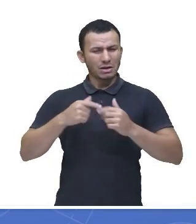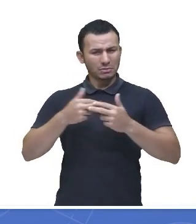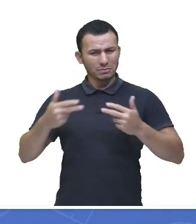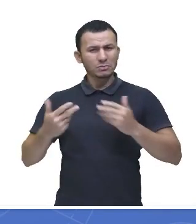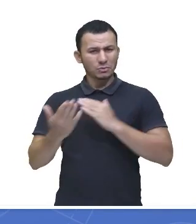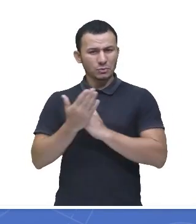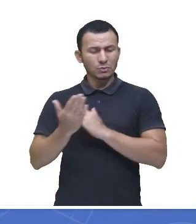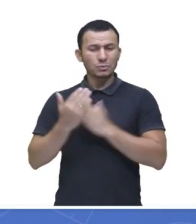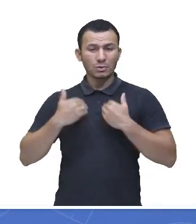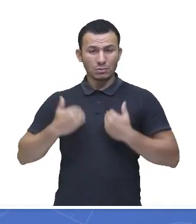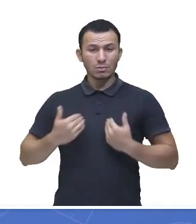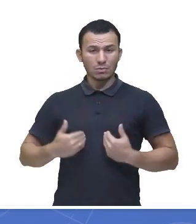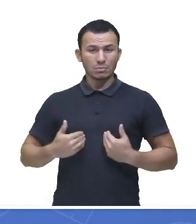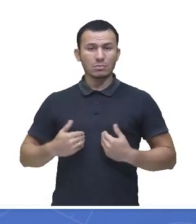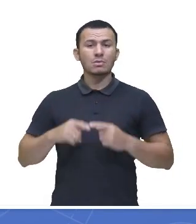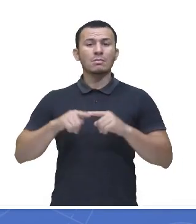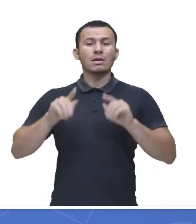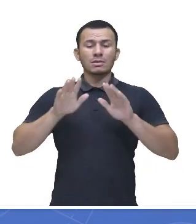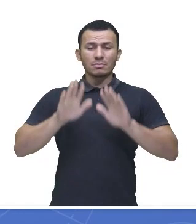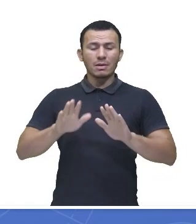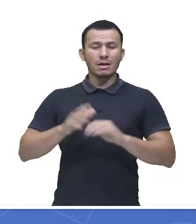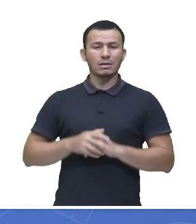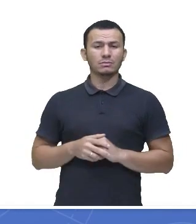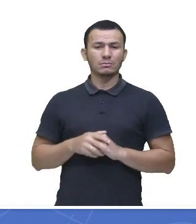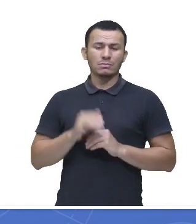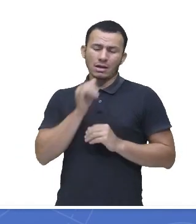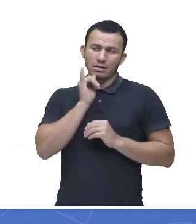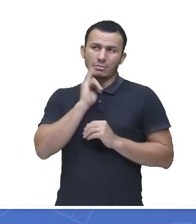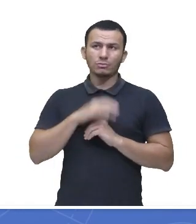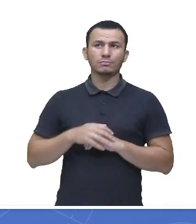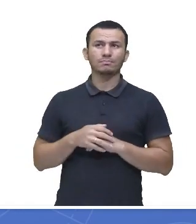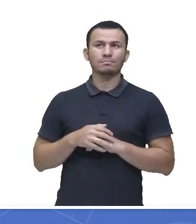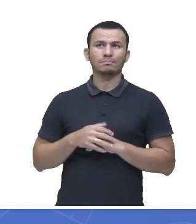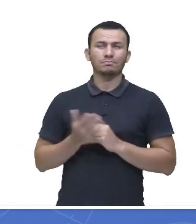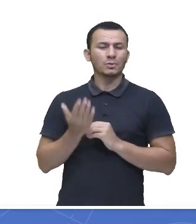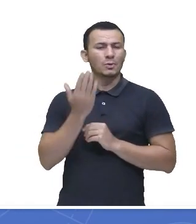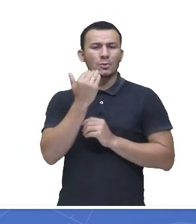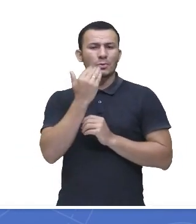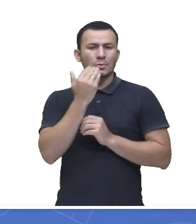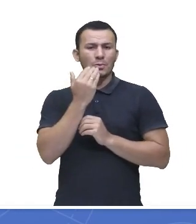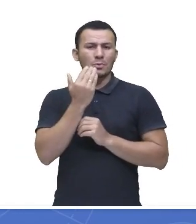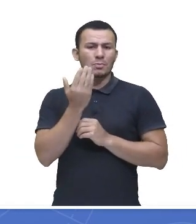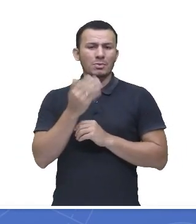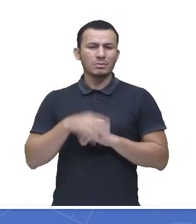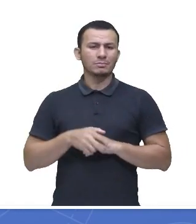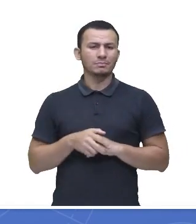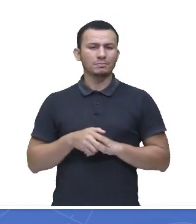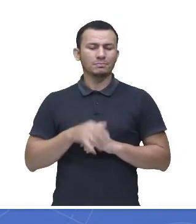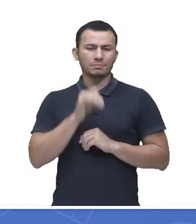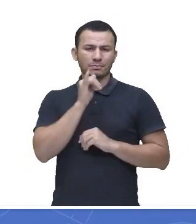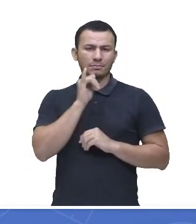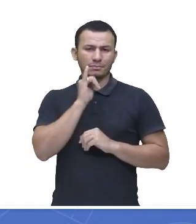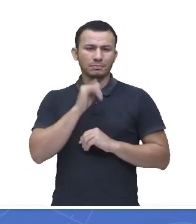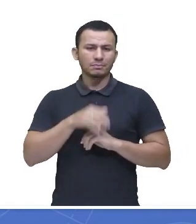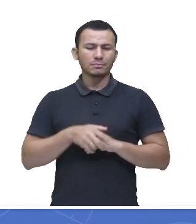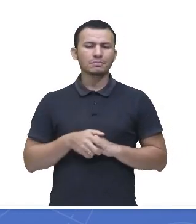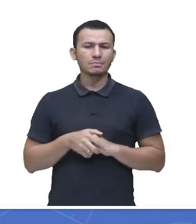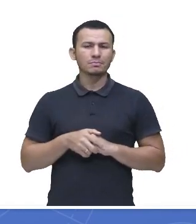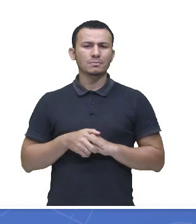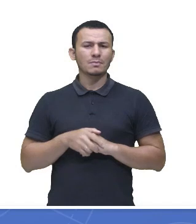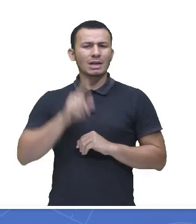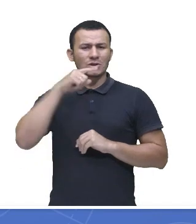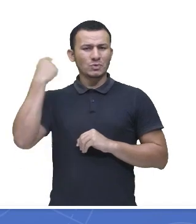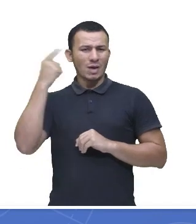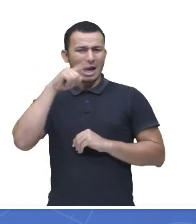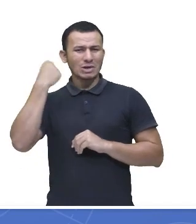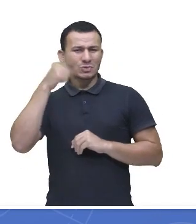só que a gente não vai conseguir absorver o alimento muito grande. Então, imagina, por exemplo, um churrasquinho de gato. Gente, que delícia, né? Churrasquinho de gato que vem com